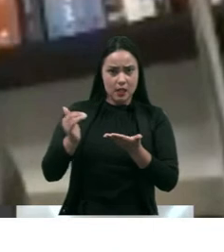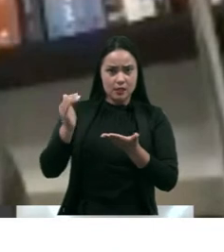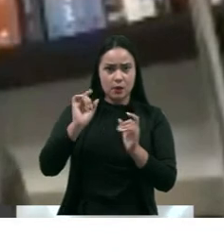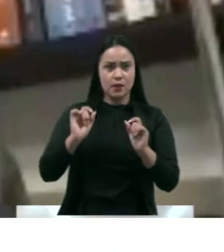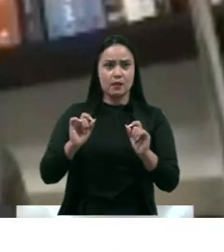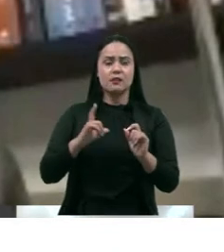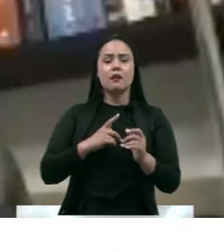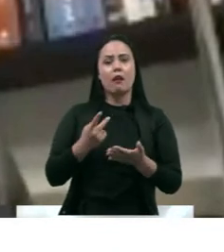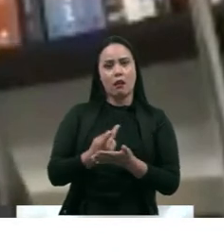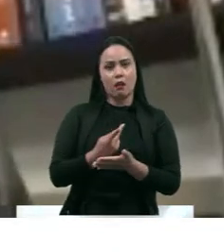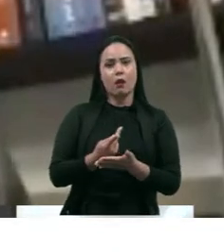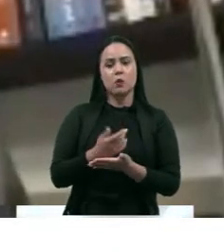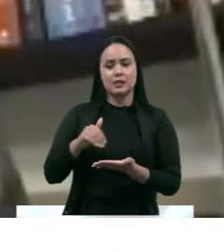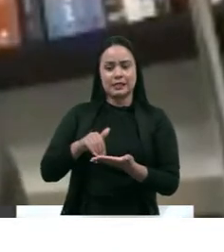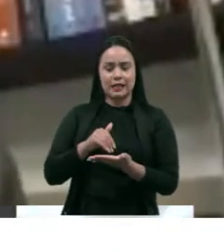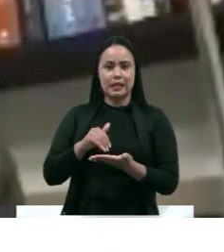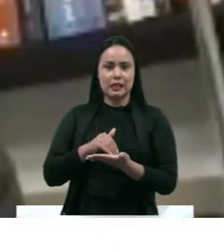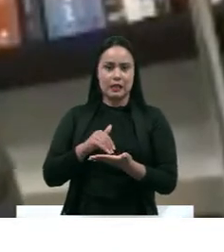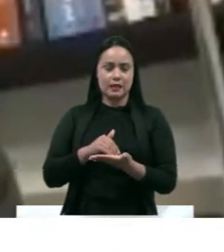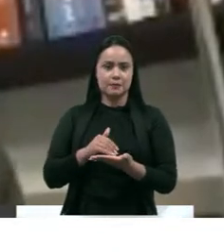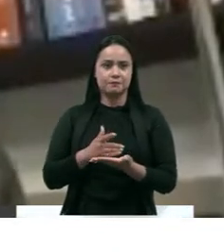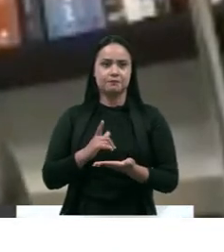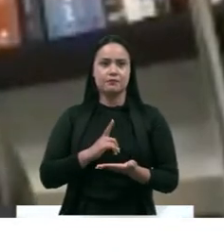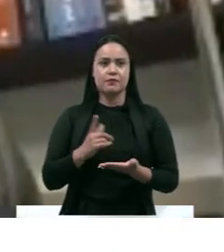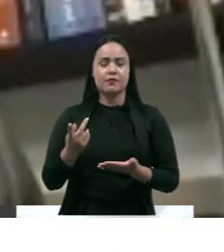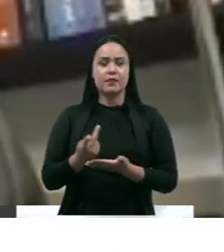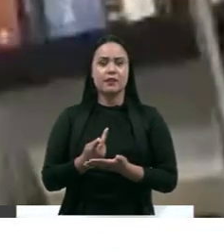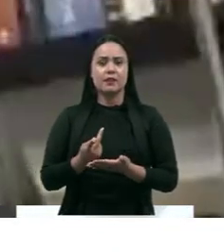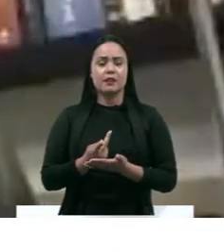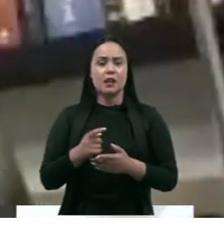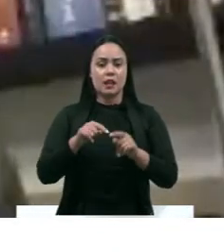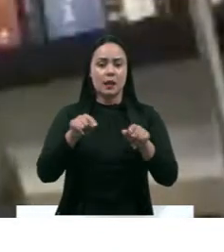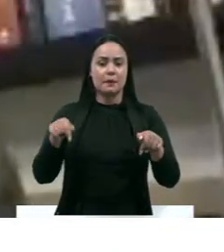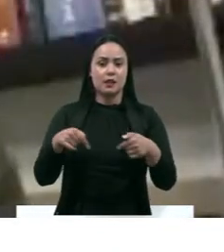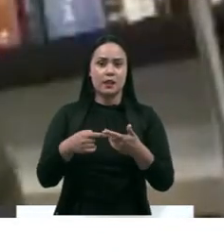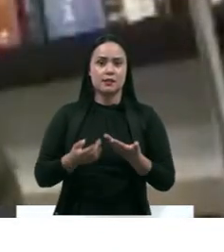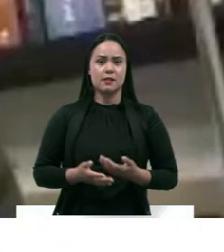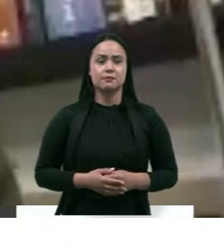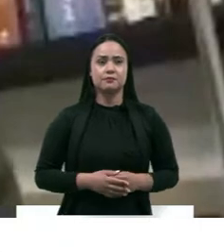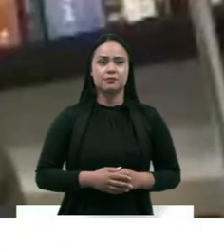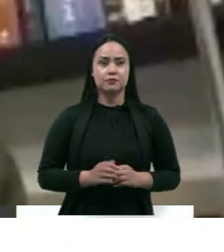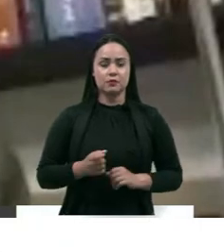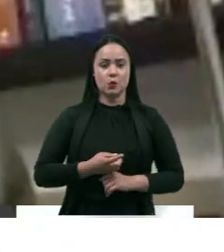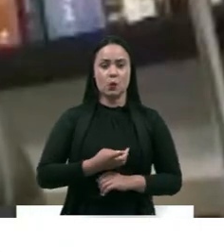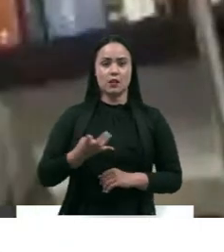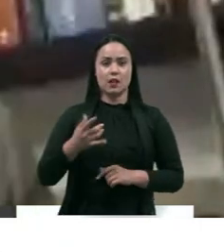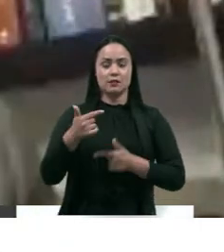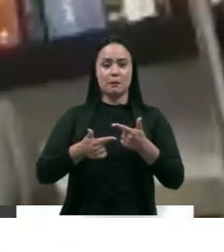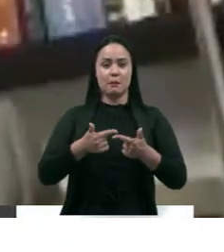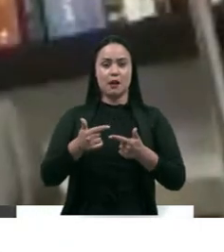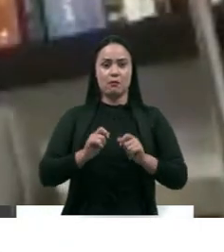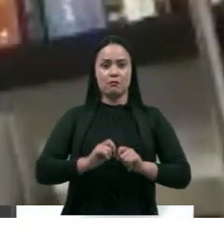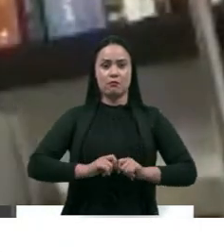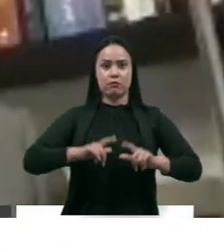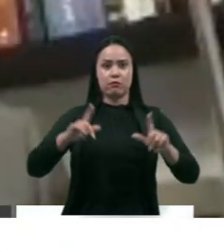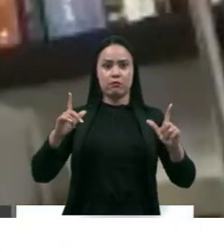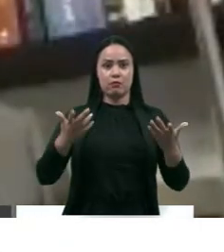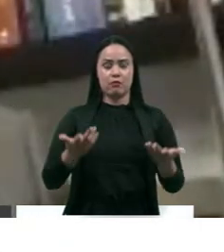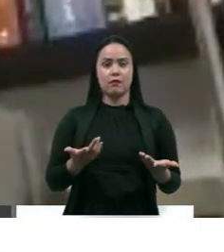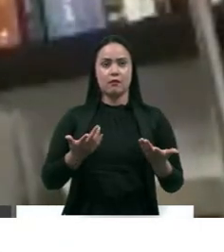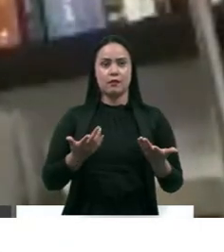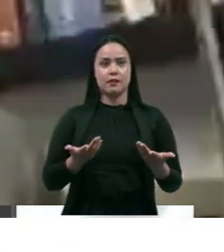há erros em secretarias, há equívocos em gabinetes, o volume de trabalho é muito grande. Então, o